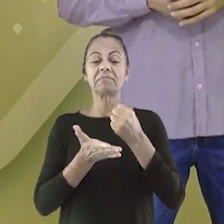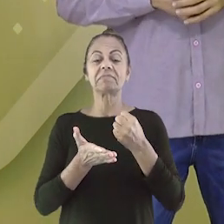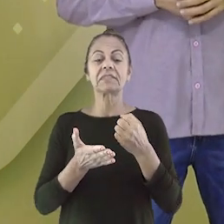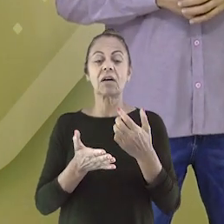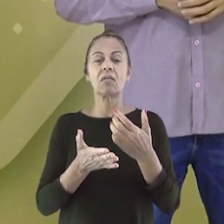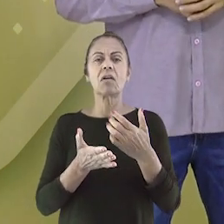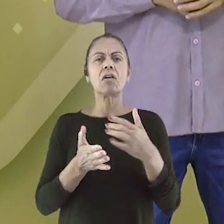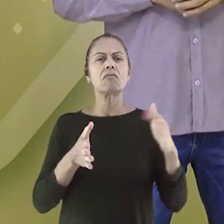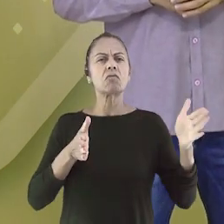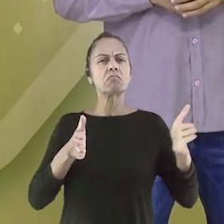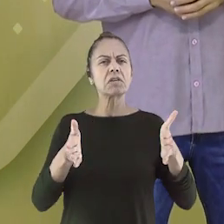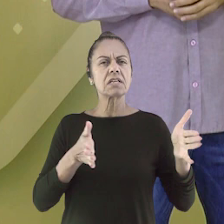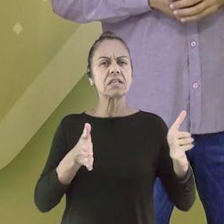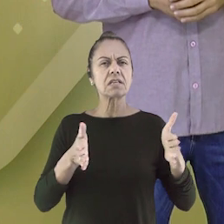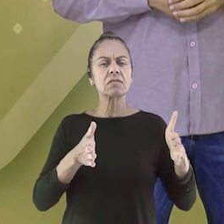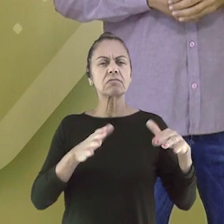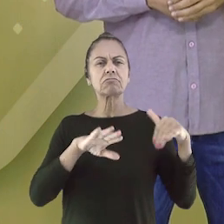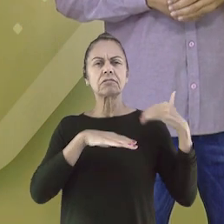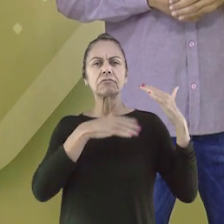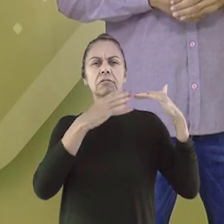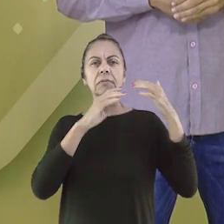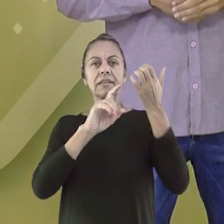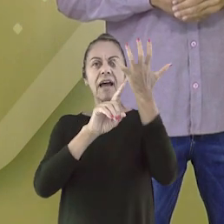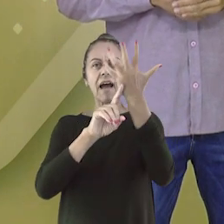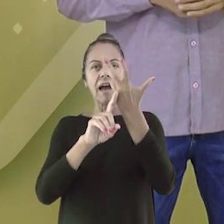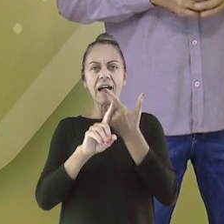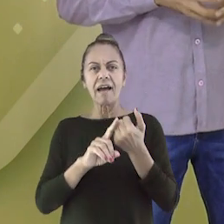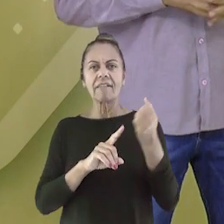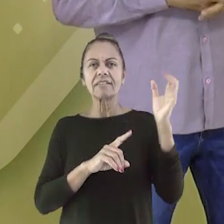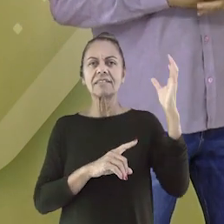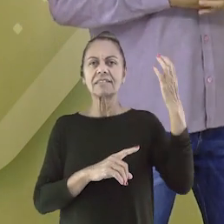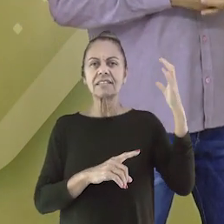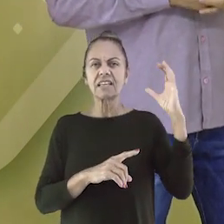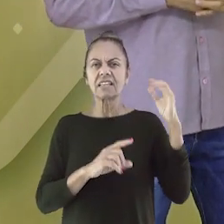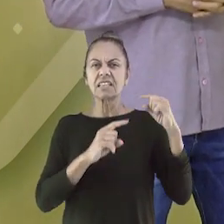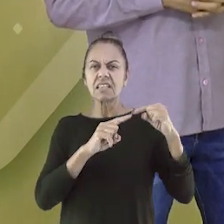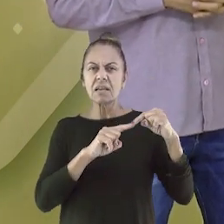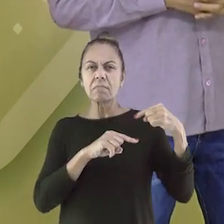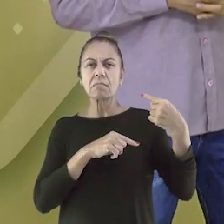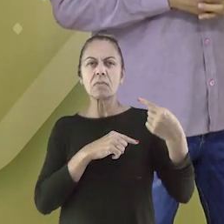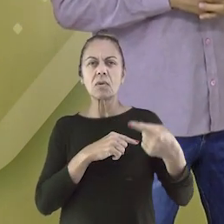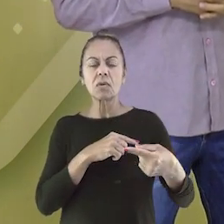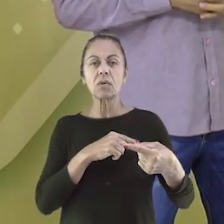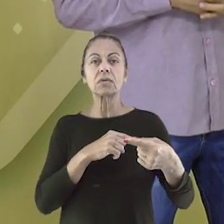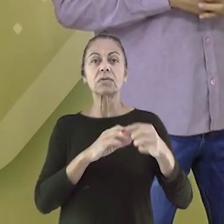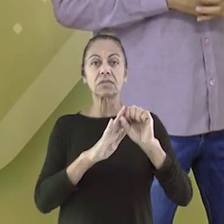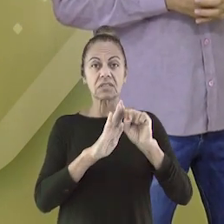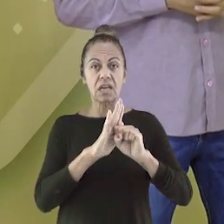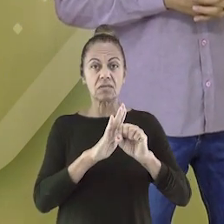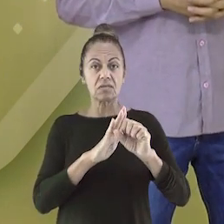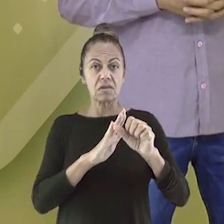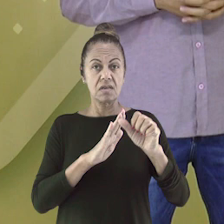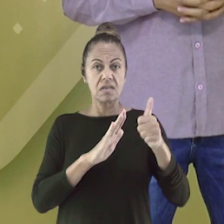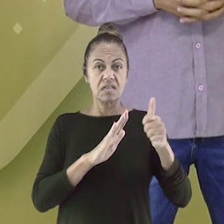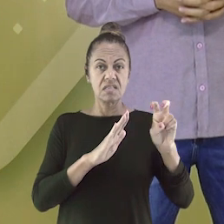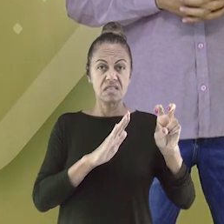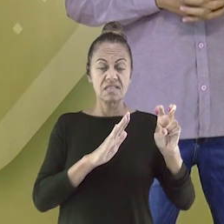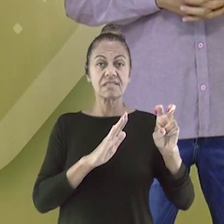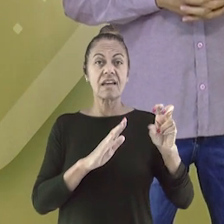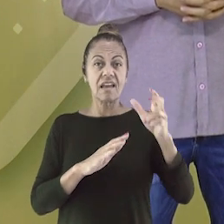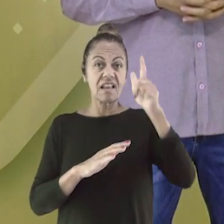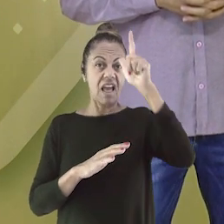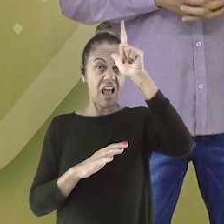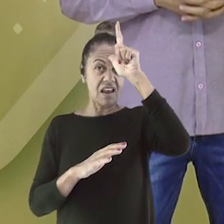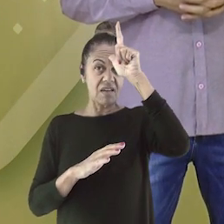pelo desenvolvimento das artes e das ciências e, posteriormente, no século XV, o